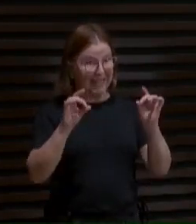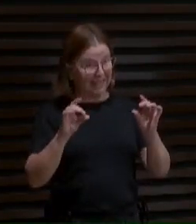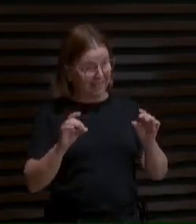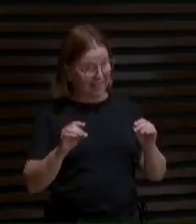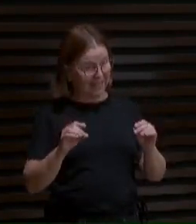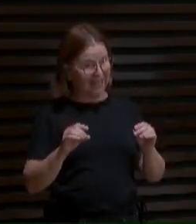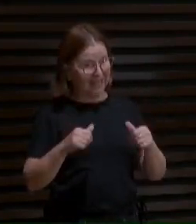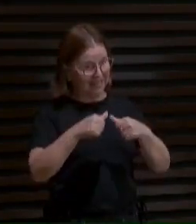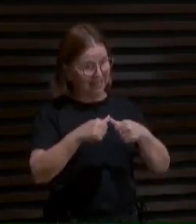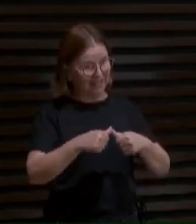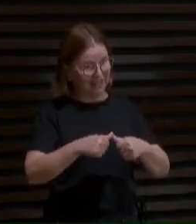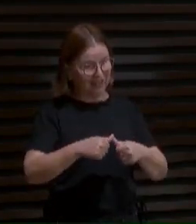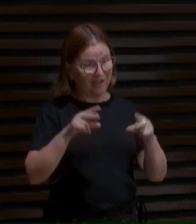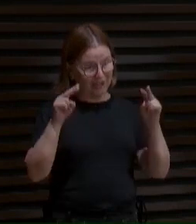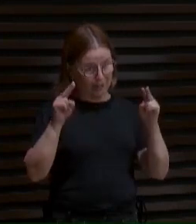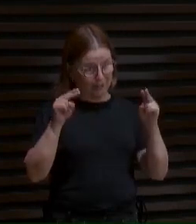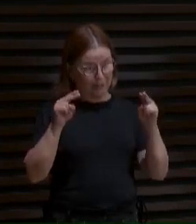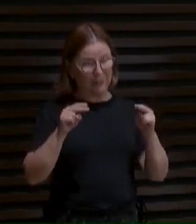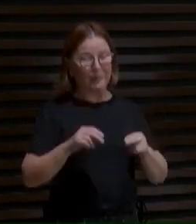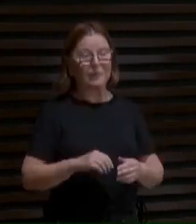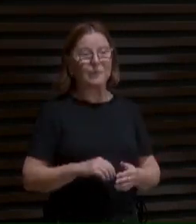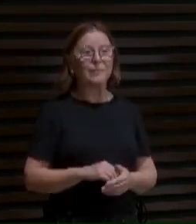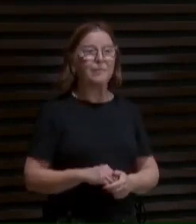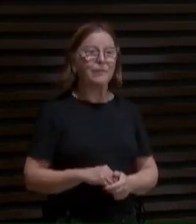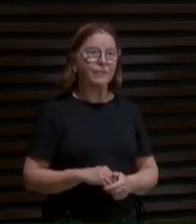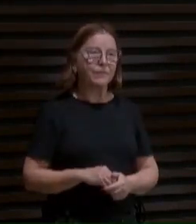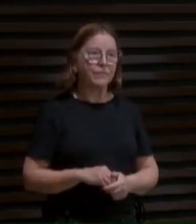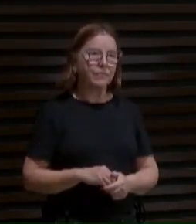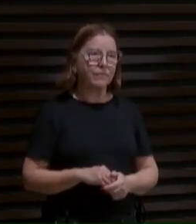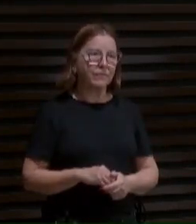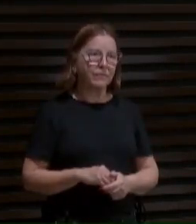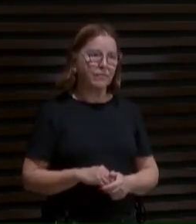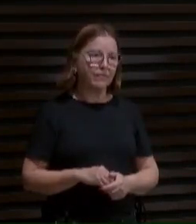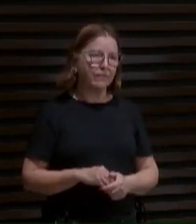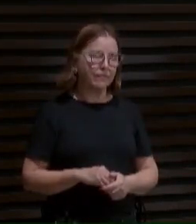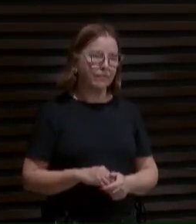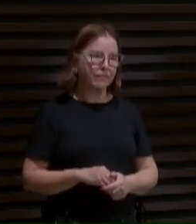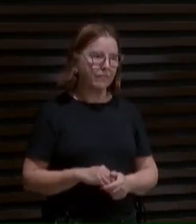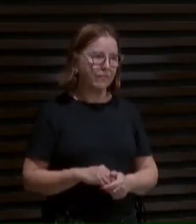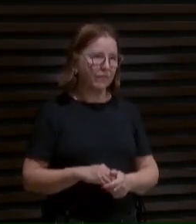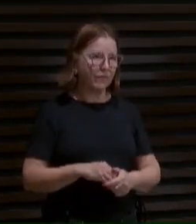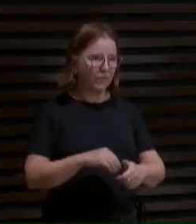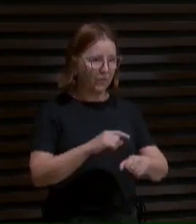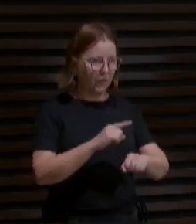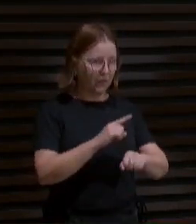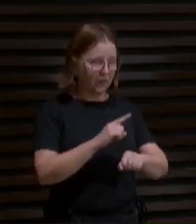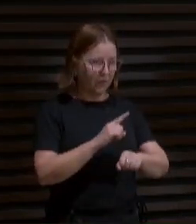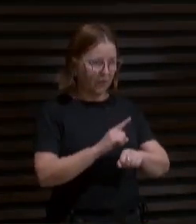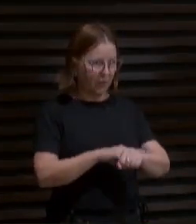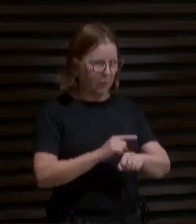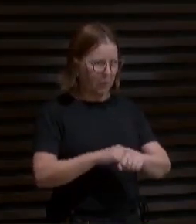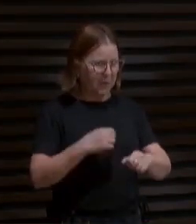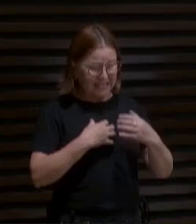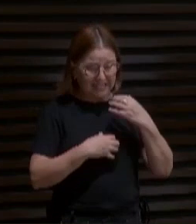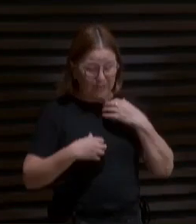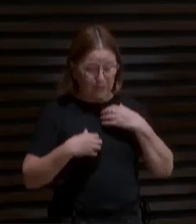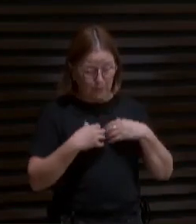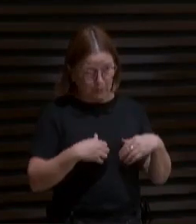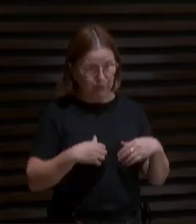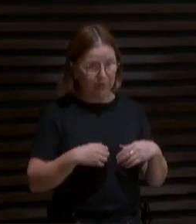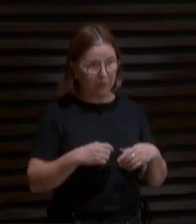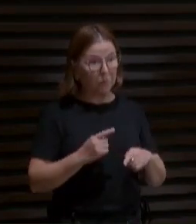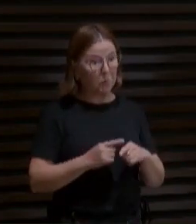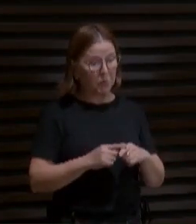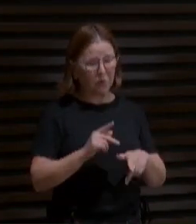mas é muito interessante. Quando estiveres em angústia, esse povo passou